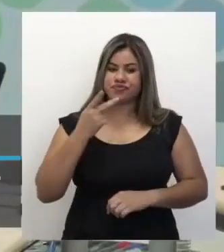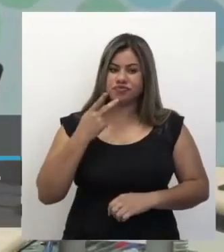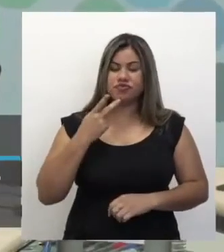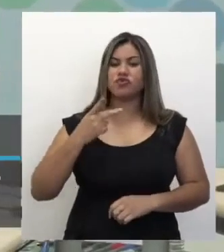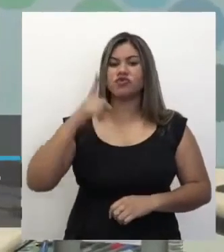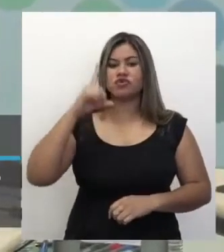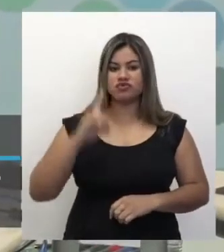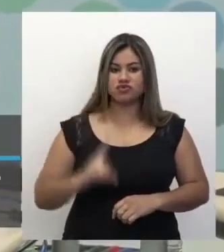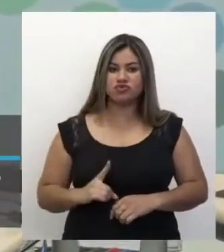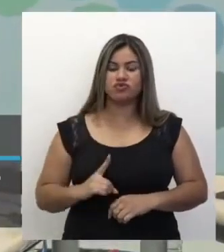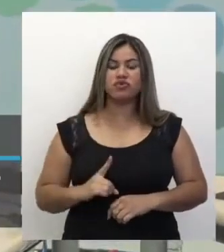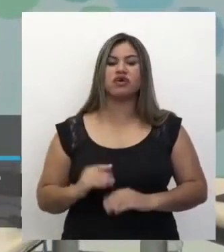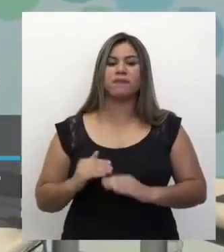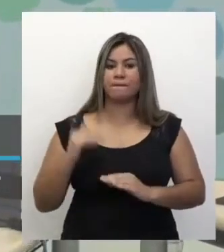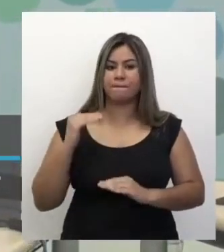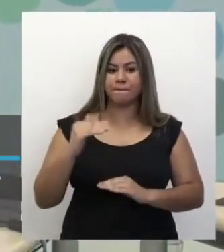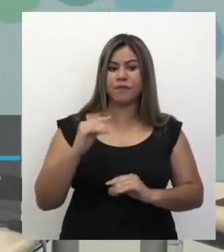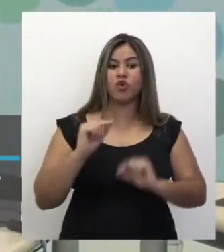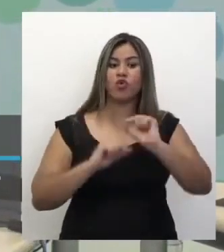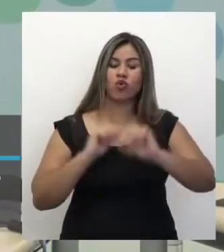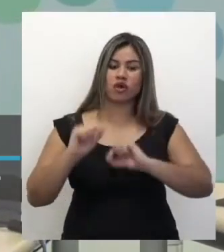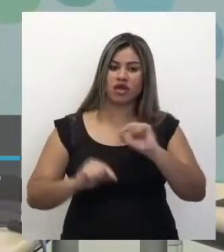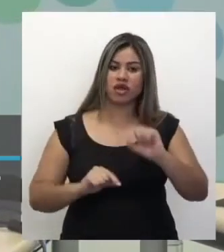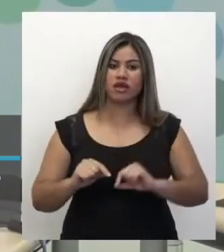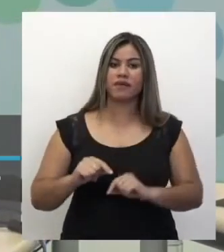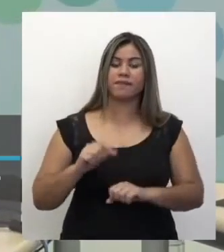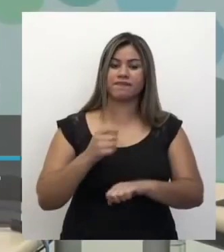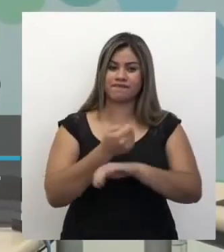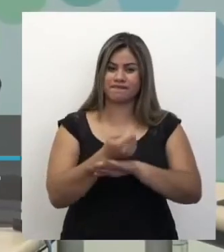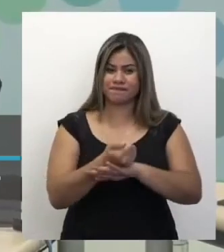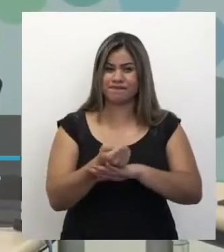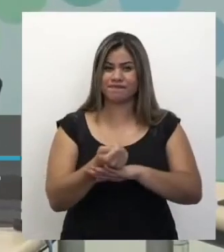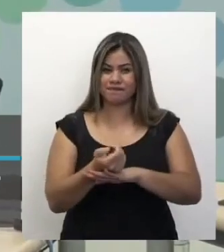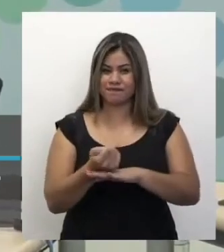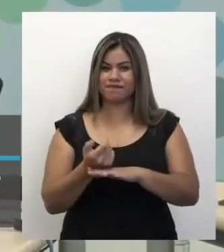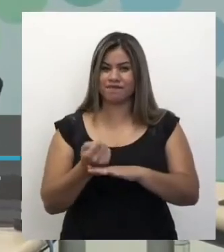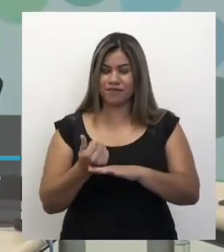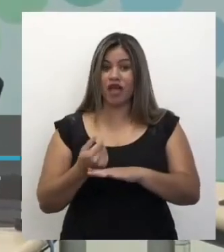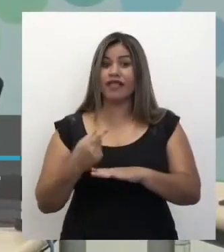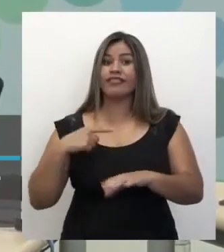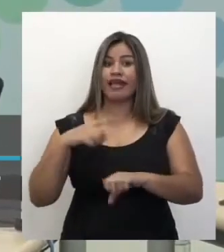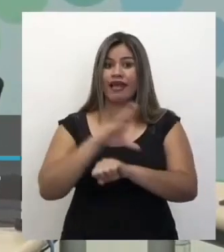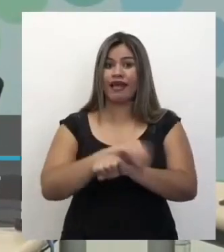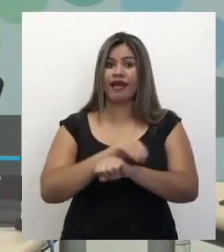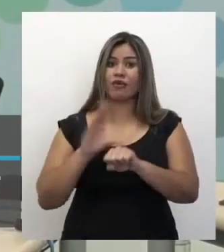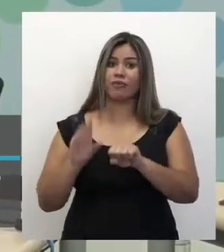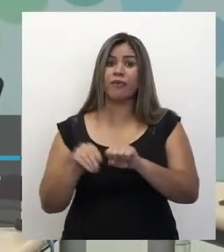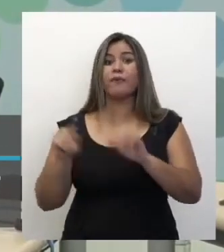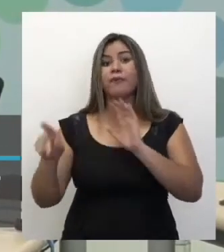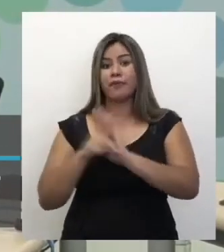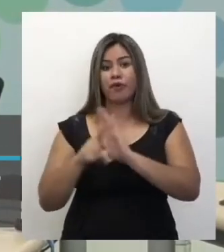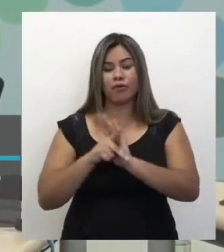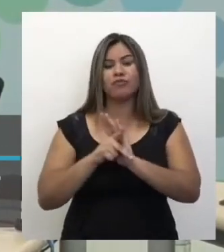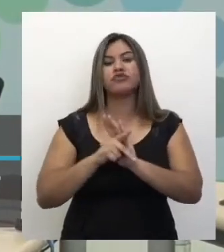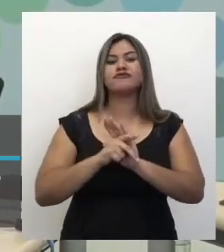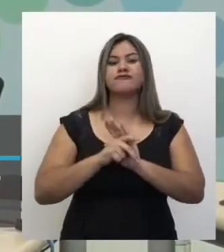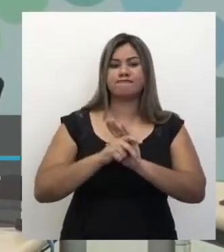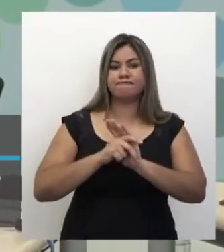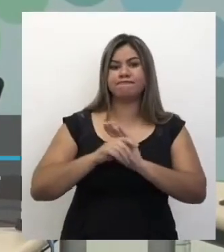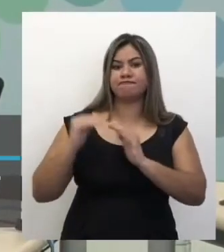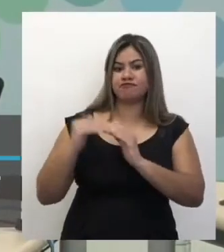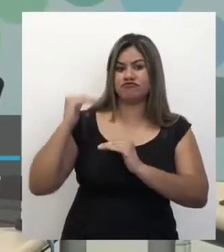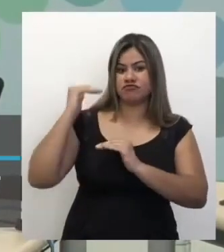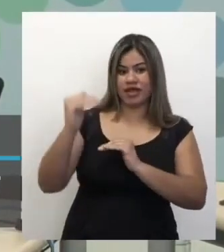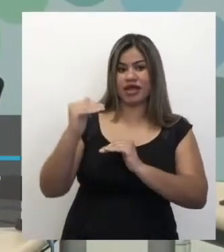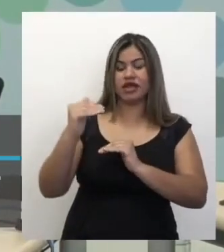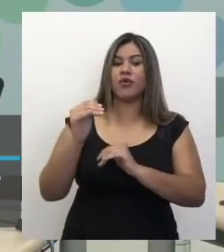autoridade, só tem uma coisa. Por exemplo, a fake news, ela traz argumento de autoridade. Ai, André falou tudo. Coloca-se um argumento